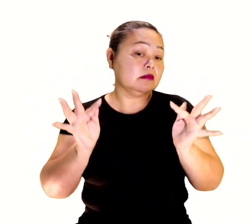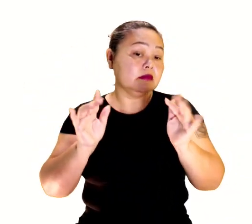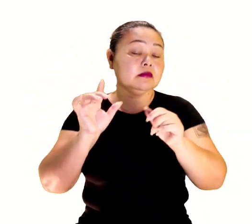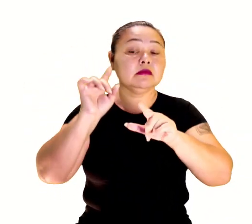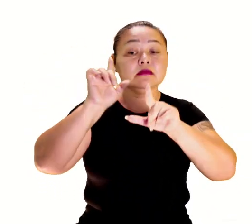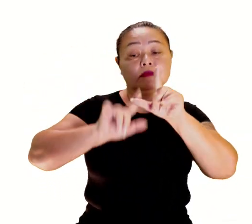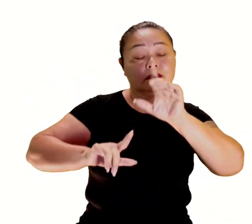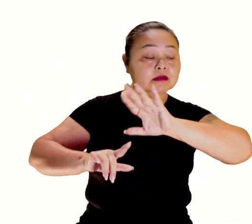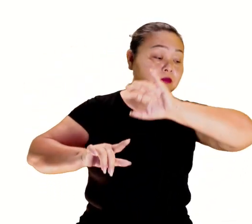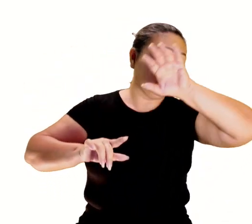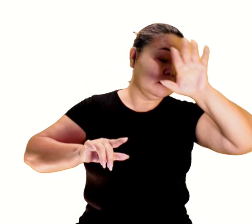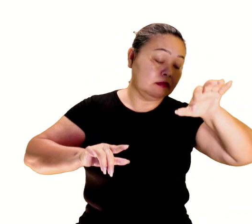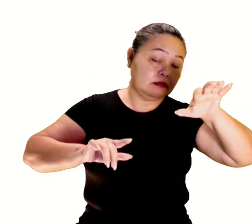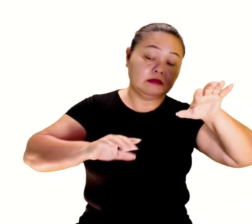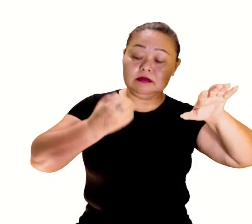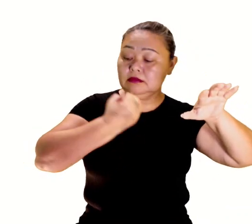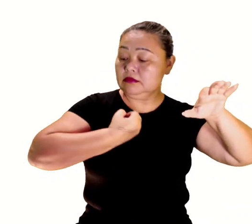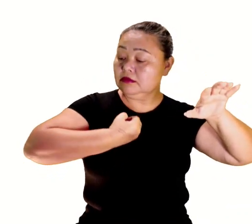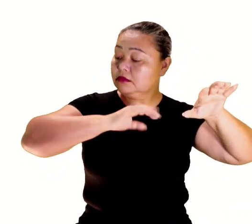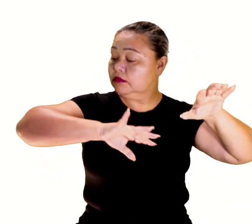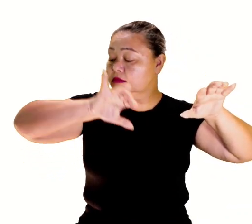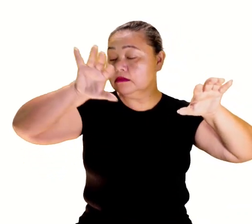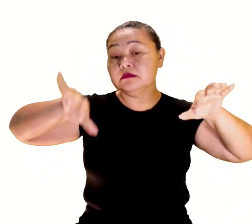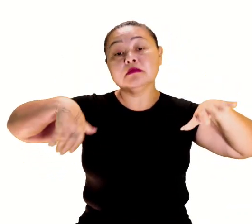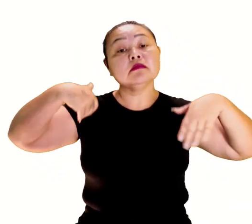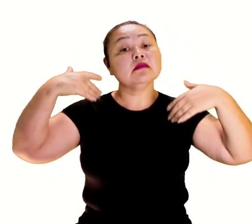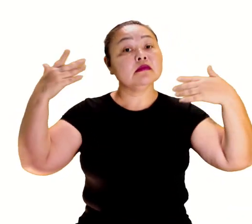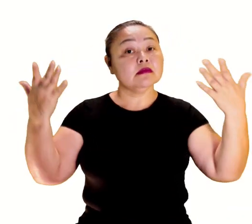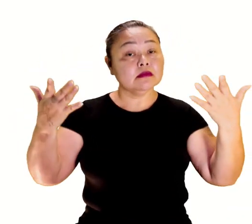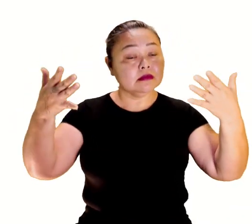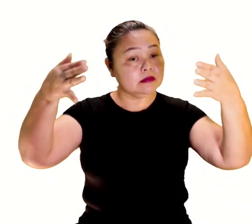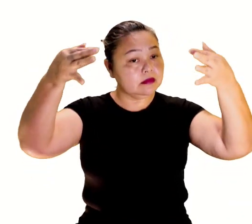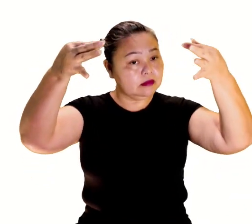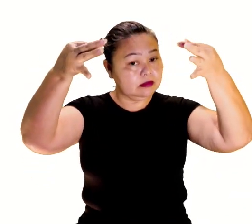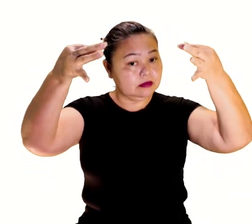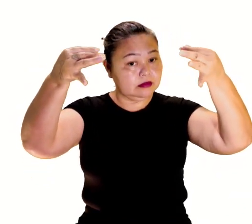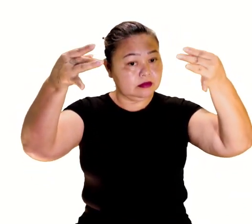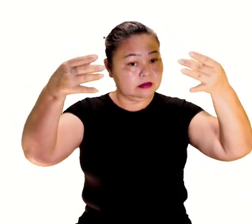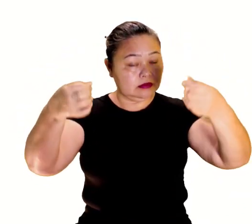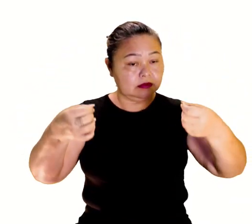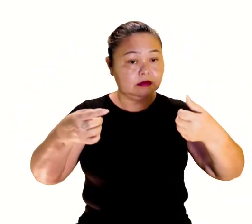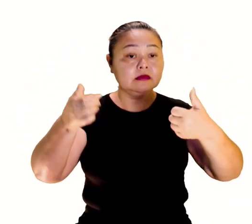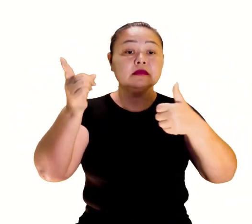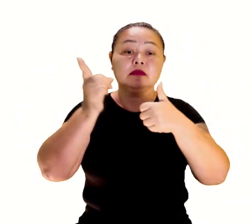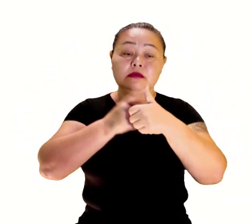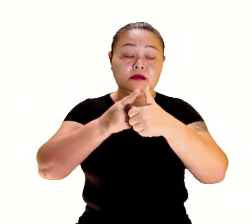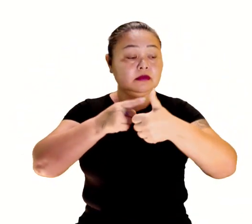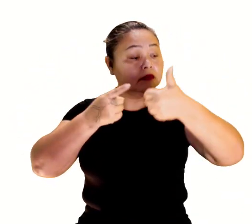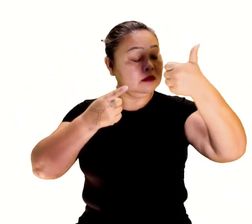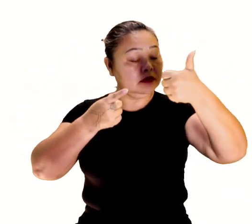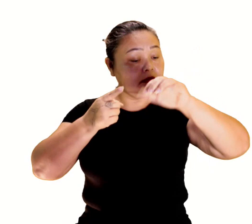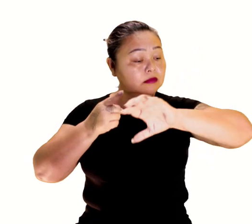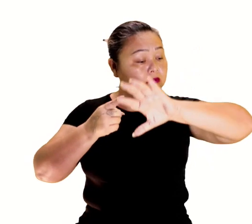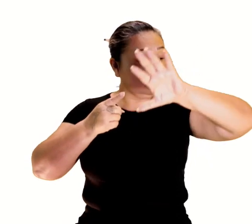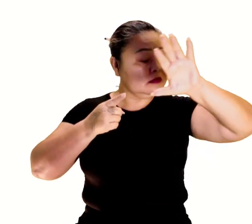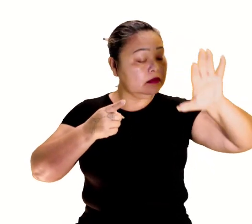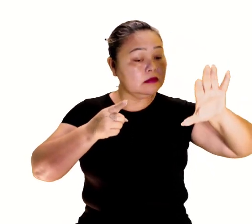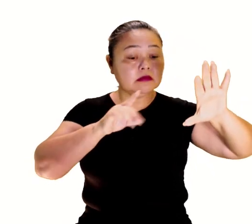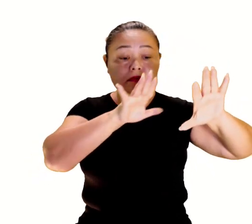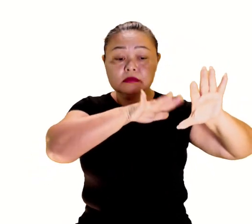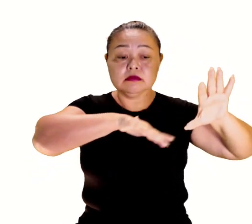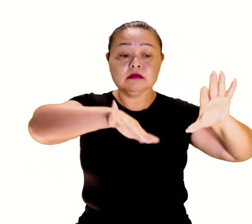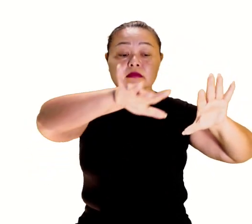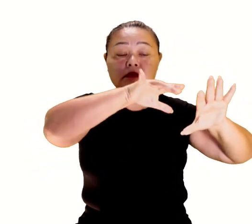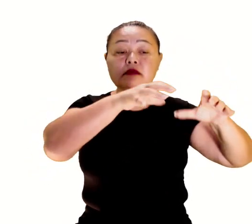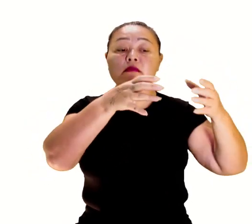de um lado, número do outro. Agora já está bem detalhado, olha só. Colocar no primeiro membro todos os termos